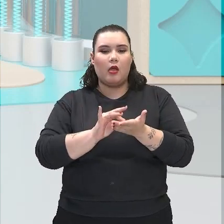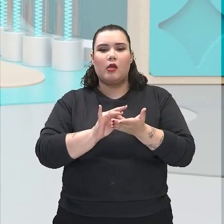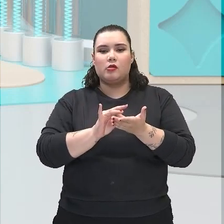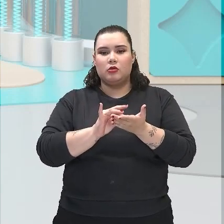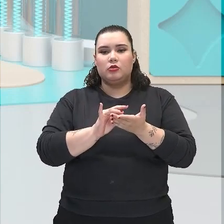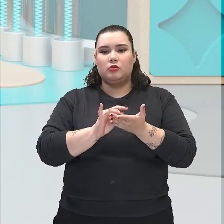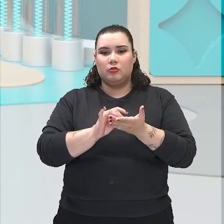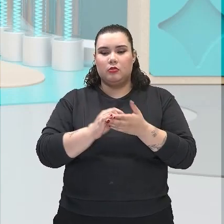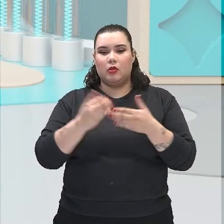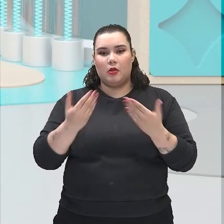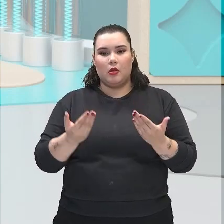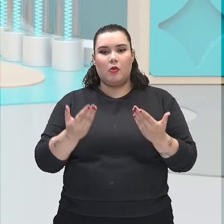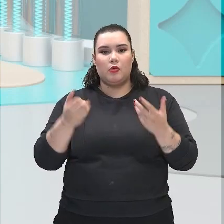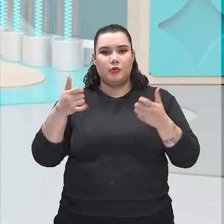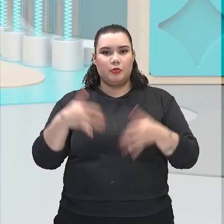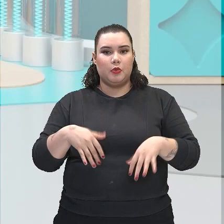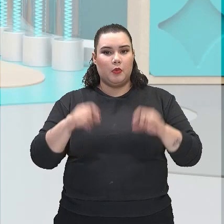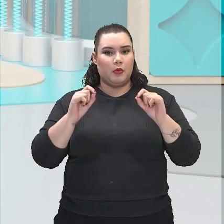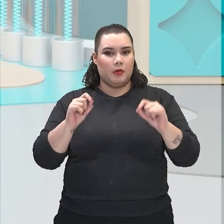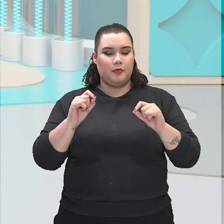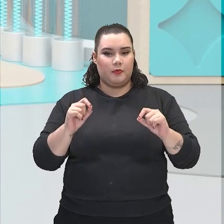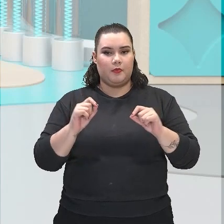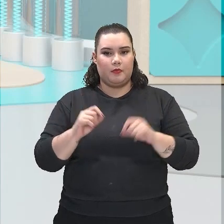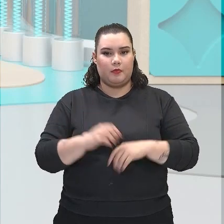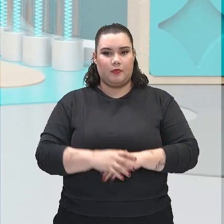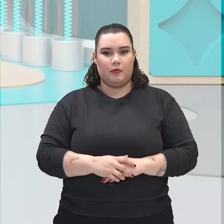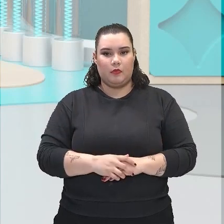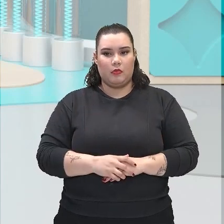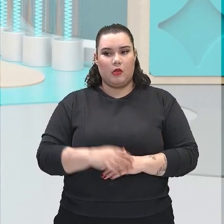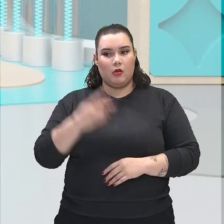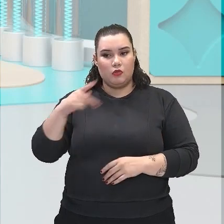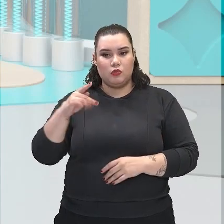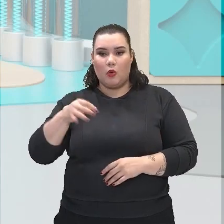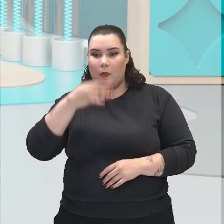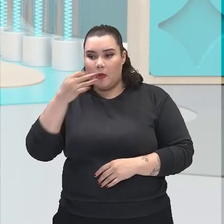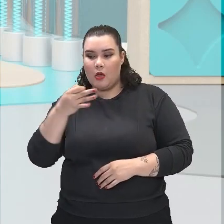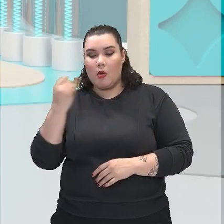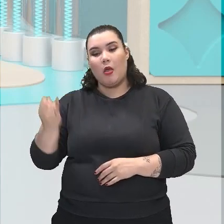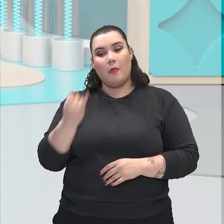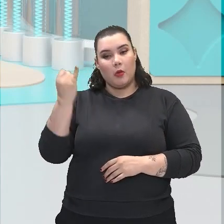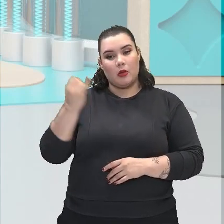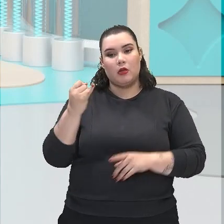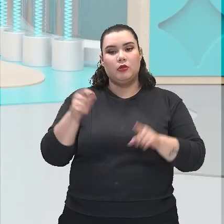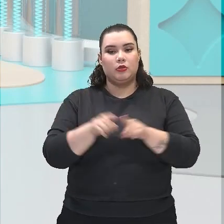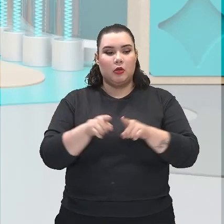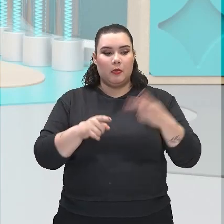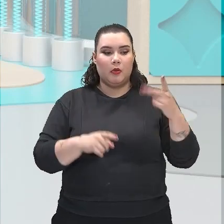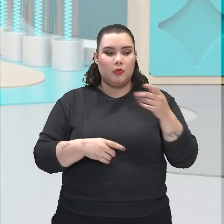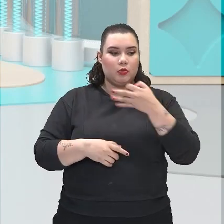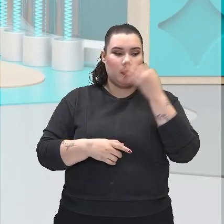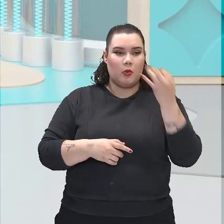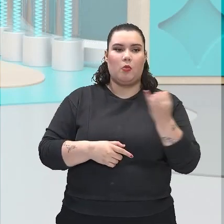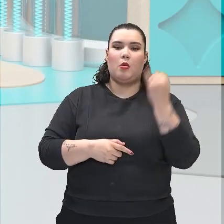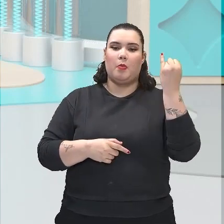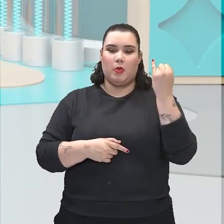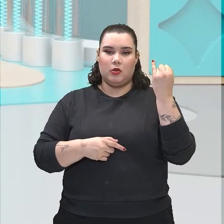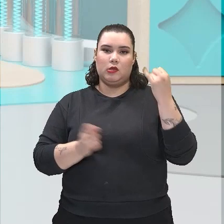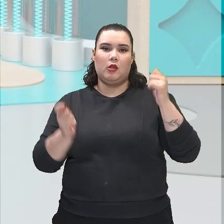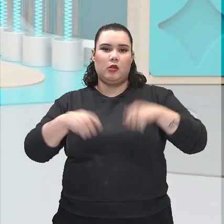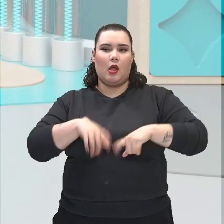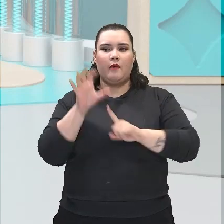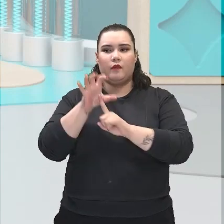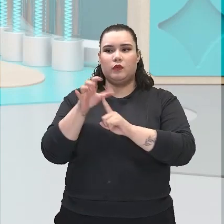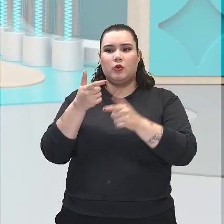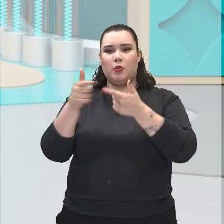seja, tornar com que esse ponto de vista fosse relevante, convencendo outras pessoas, né, de